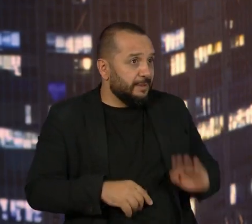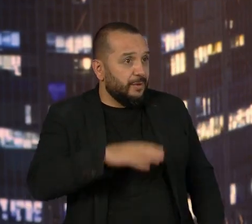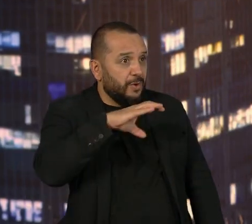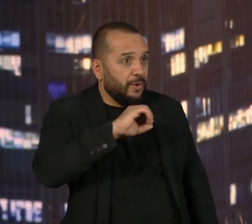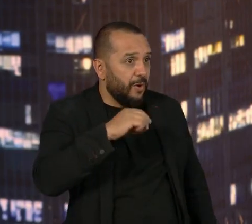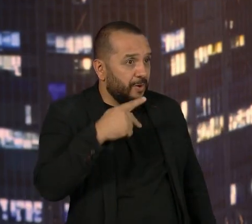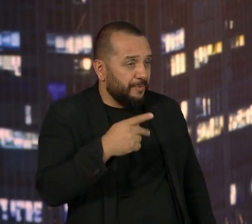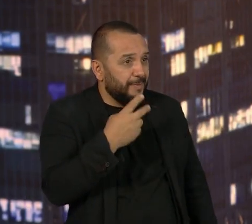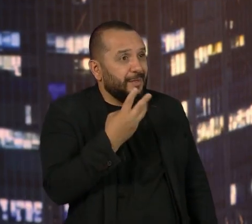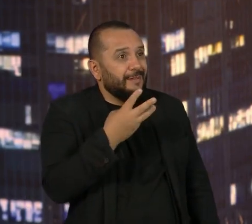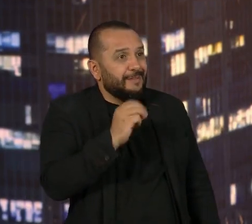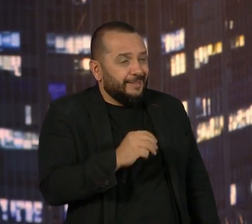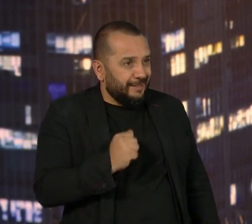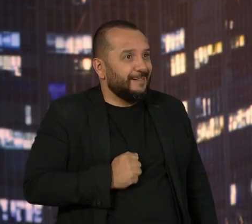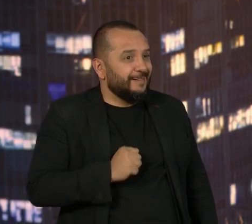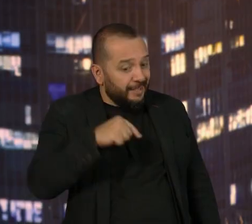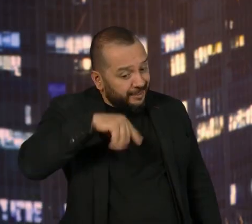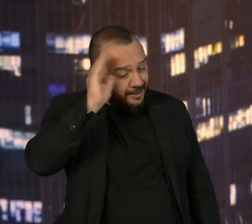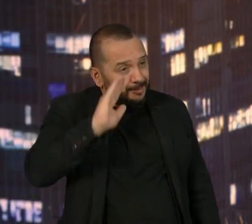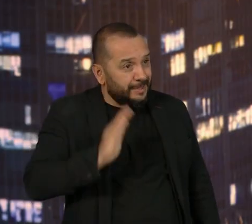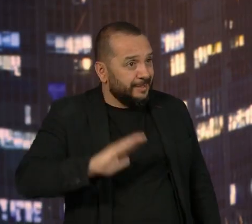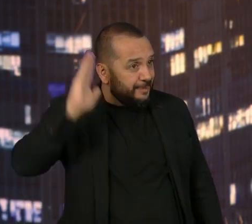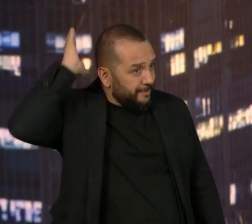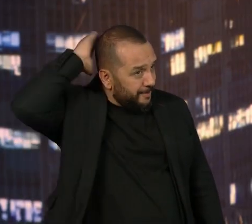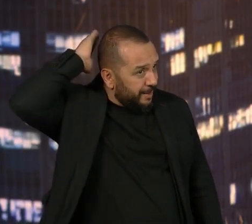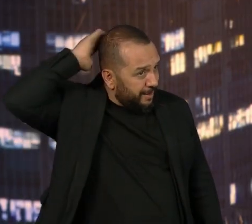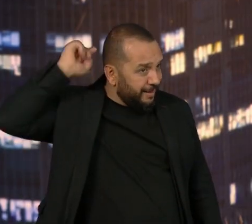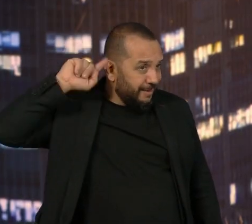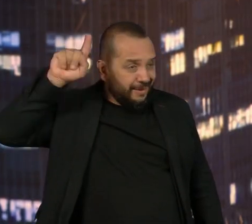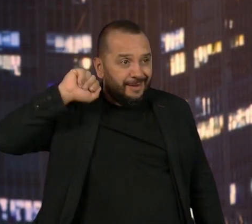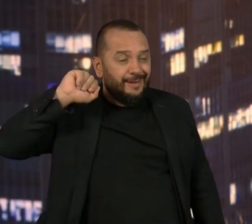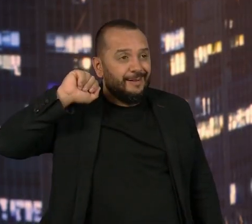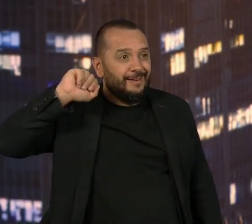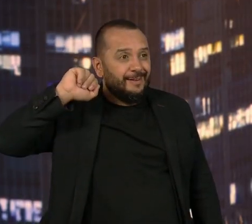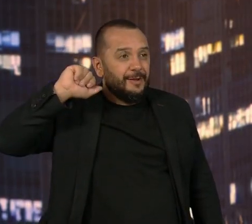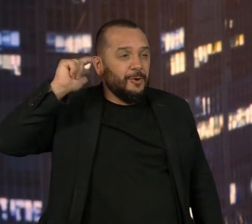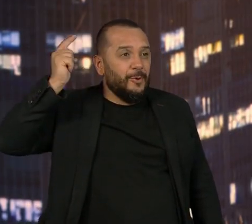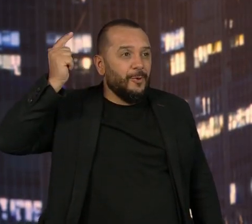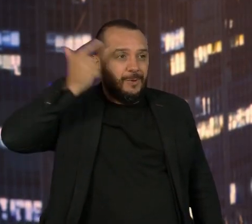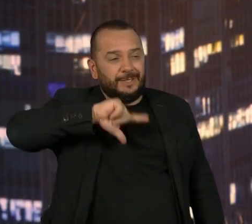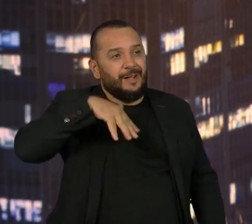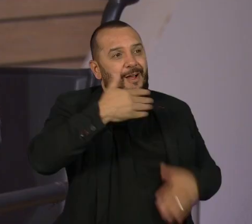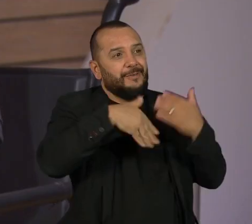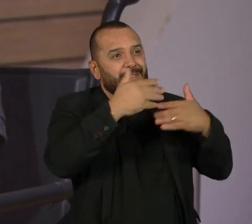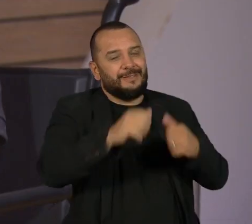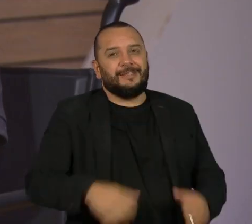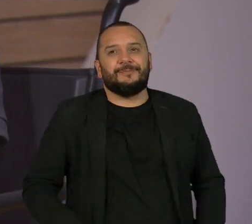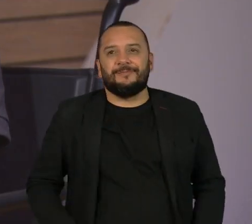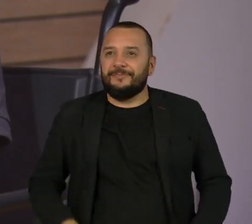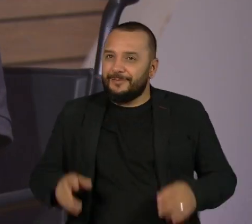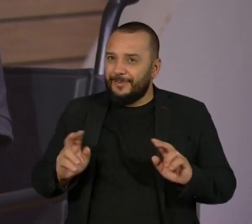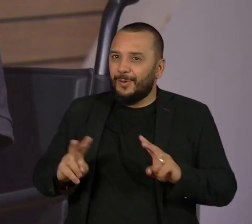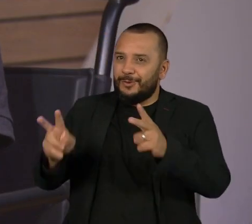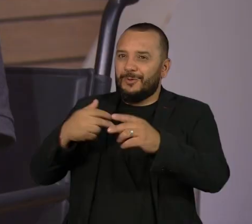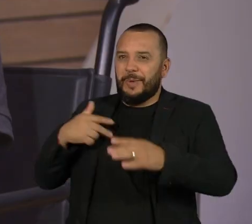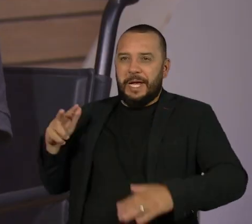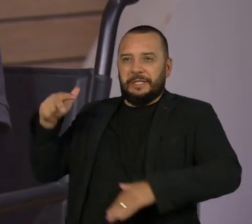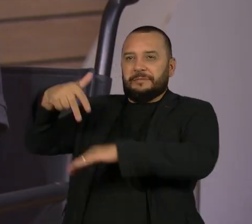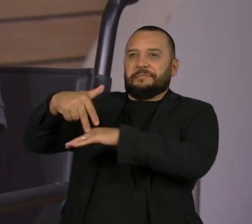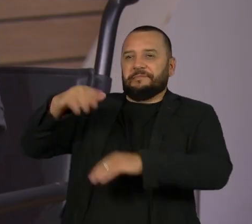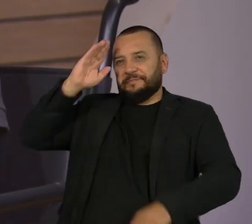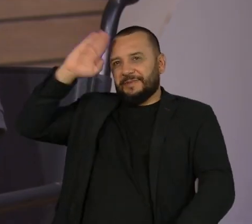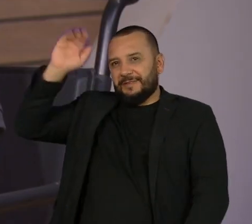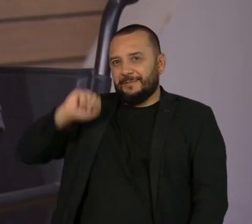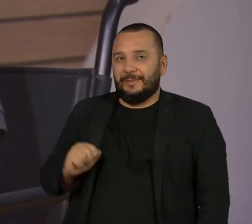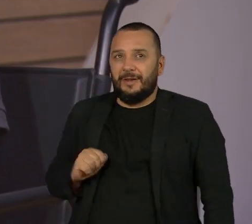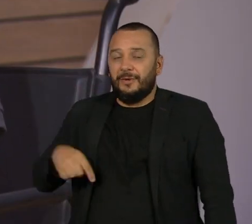COP30, que vai ser aqui no Brasil, em Belém, para que a gente realmente consiga avançar? Continuar sendo o protagonista. Tudo